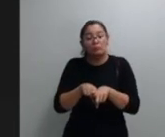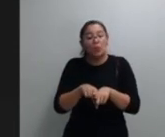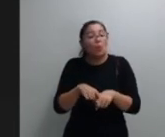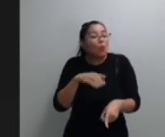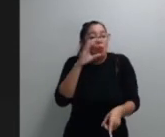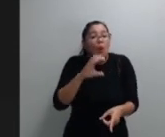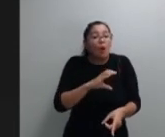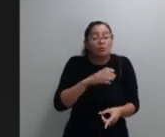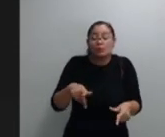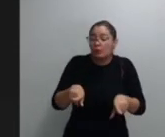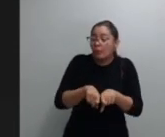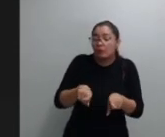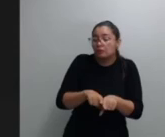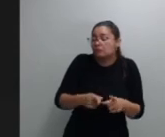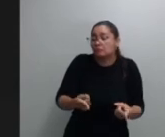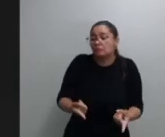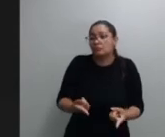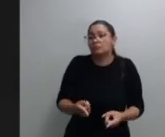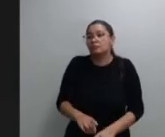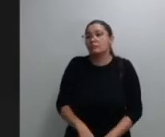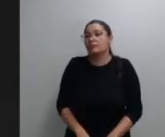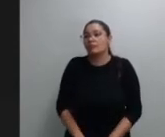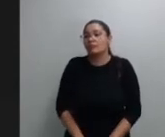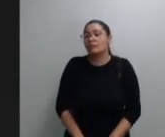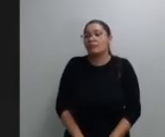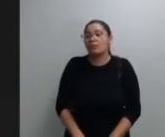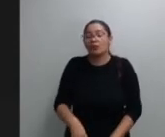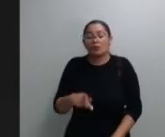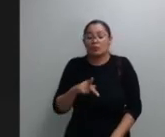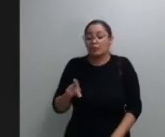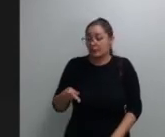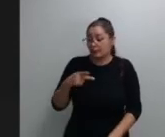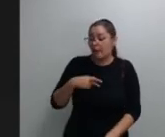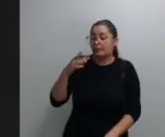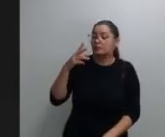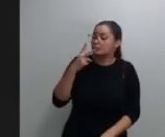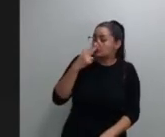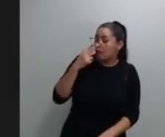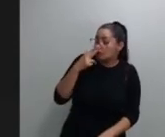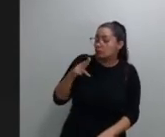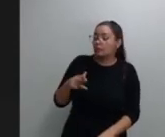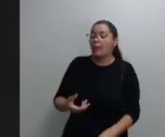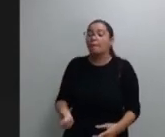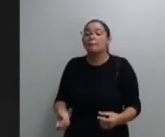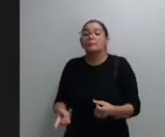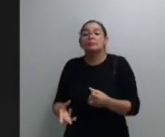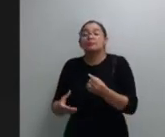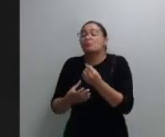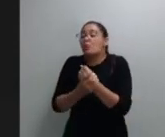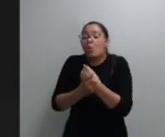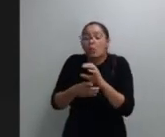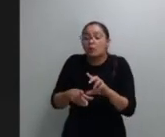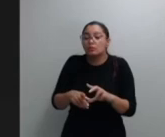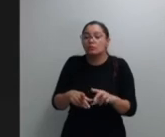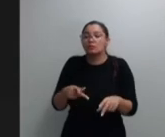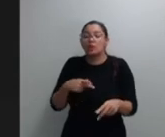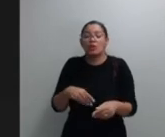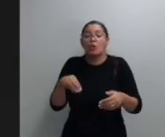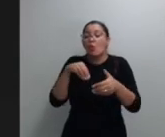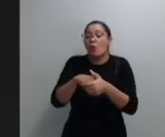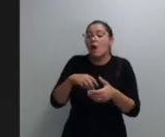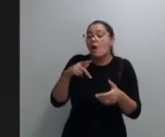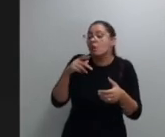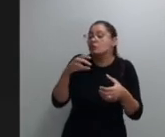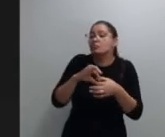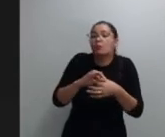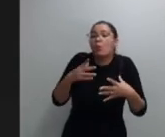porque não tem cristãos aqui esse professor acha que é para proteger o capitalismo mas sem os capitalistas mas